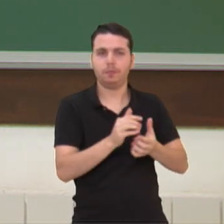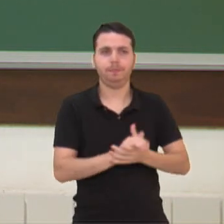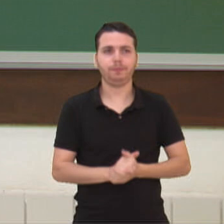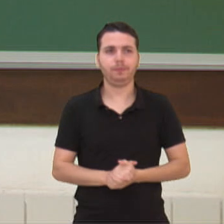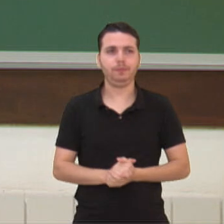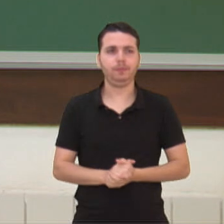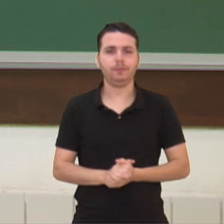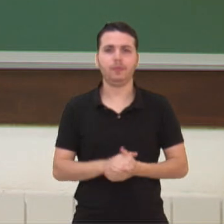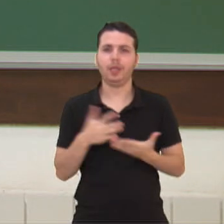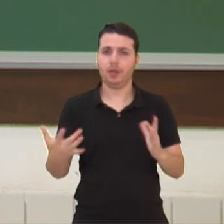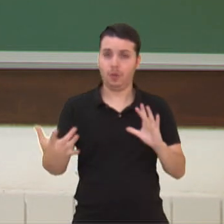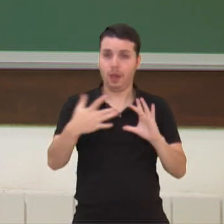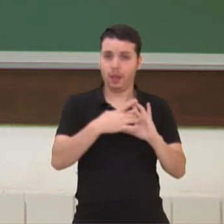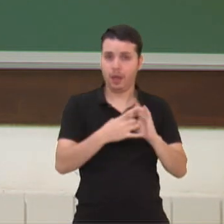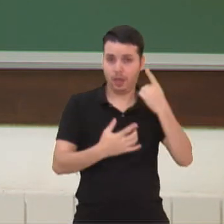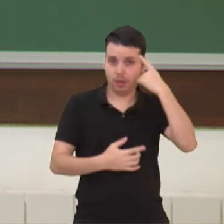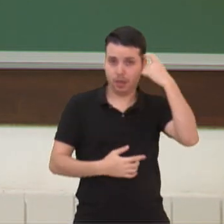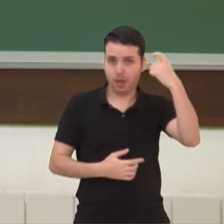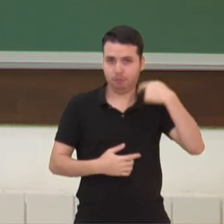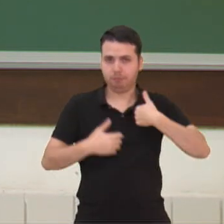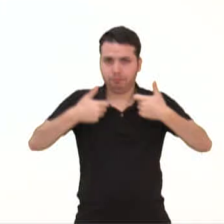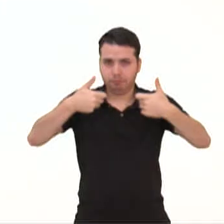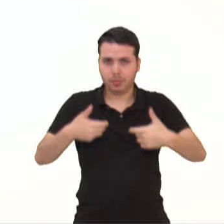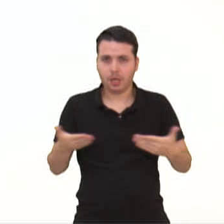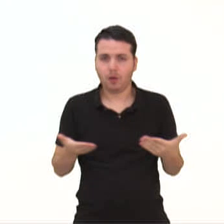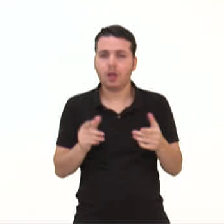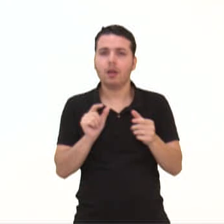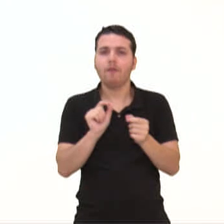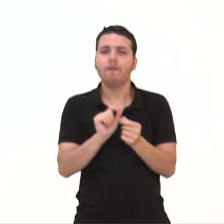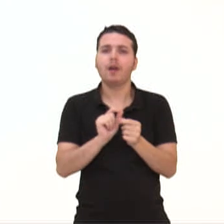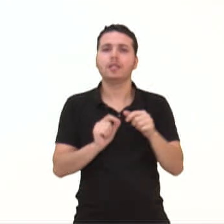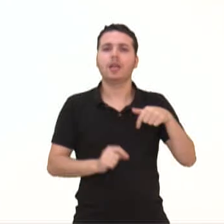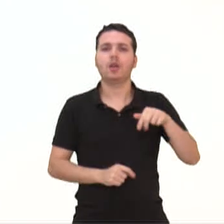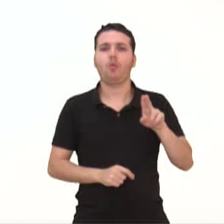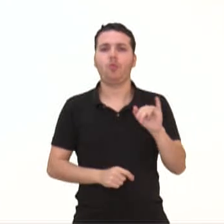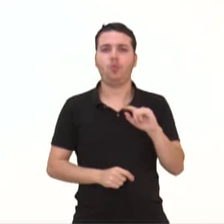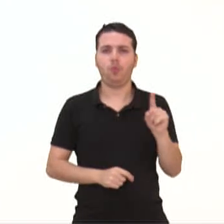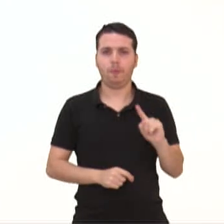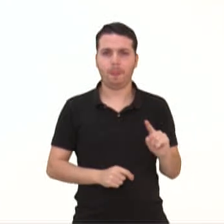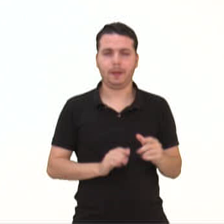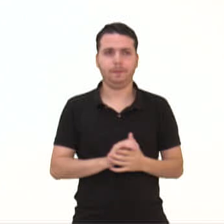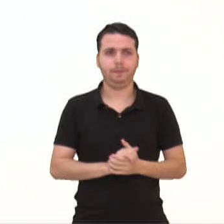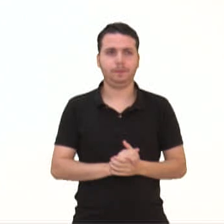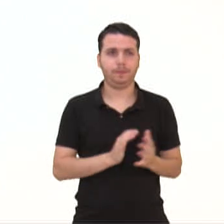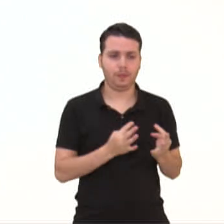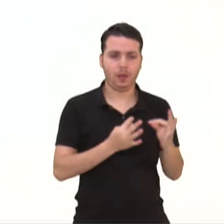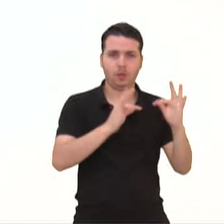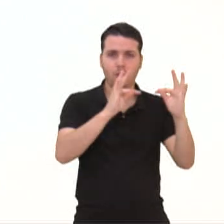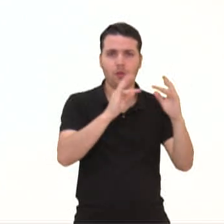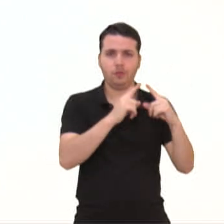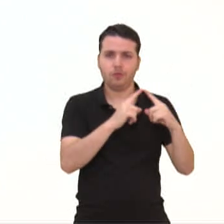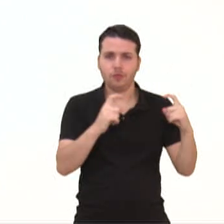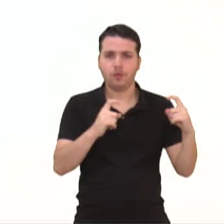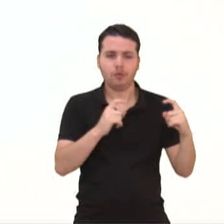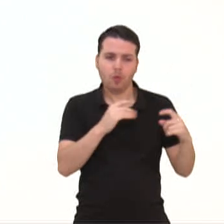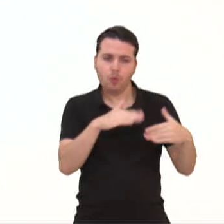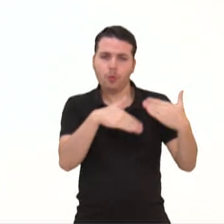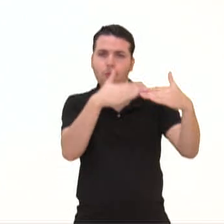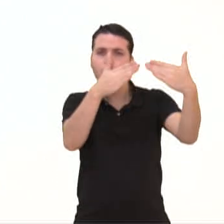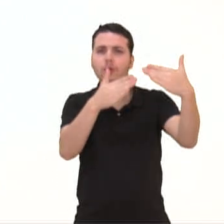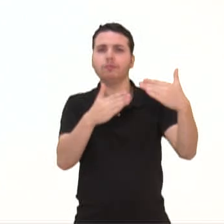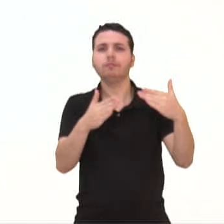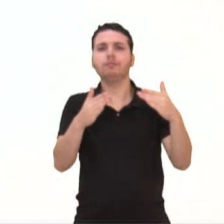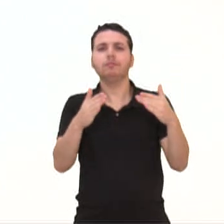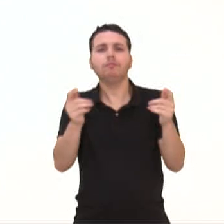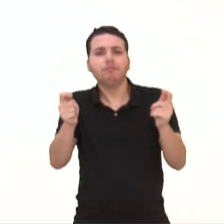Então, de acordo com essa ideia, vamos fazer um quiz agora. Os avanços tecnológicos científicos permitiram a evolução do